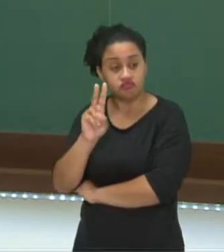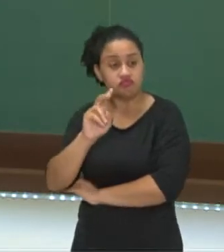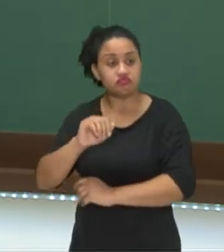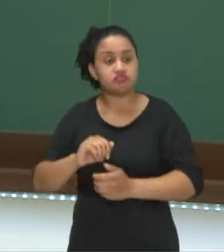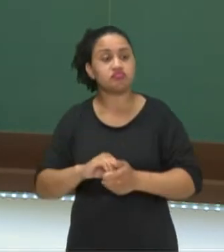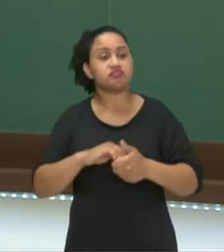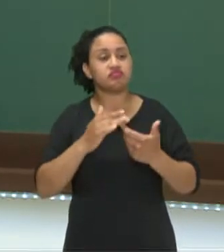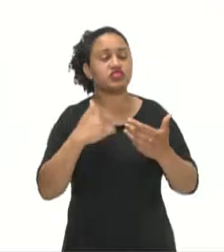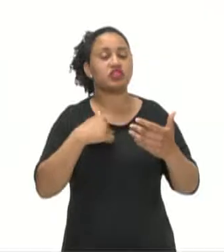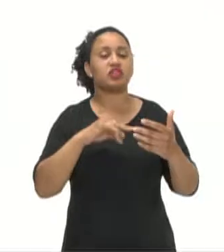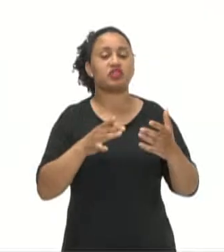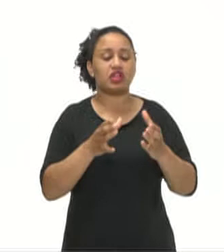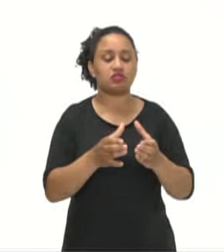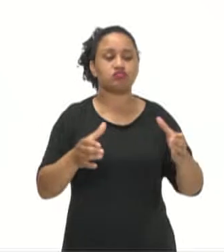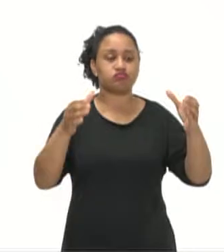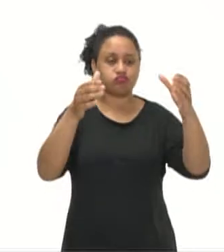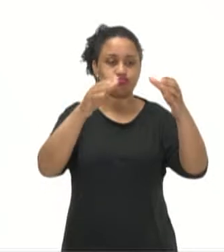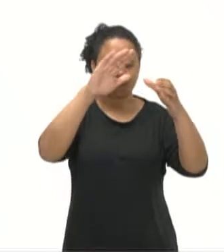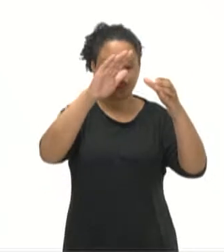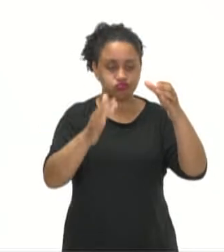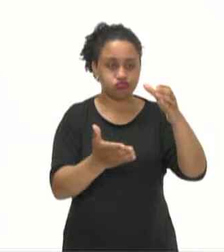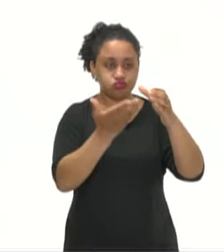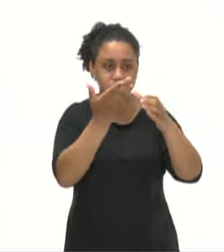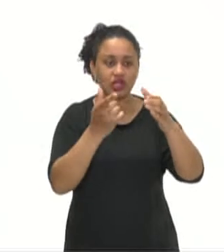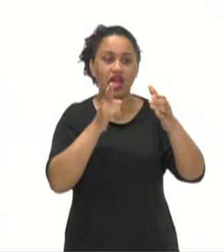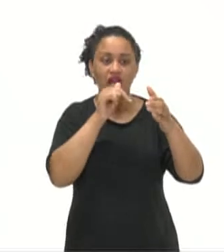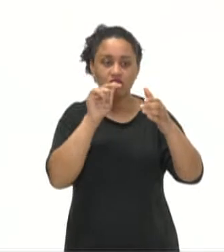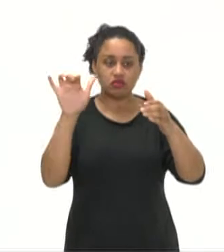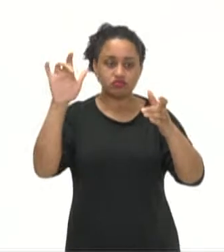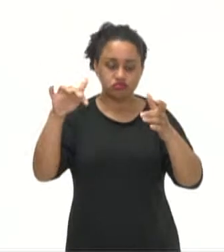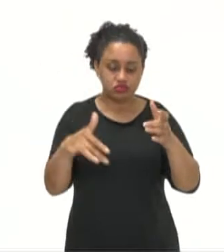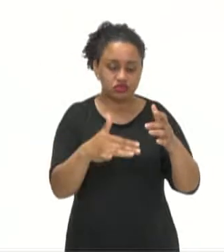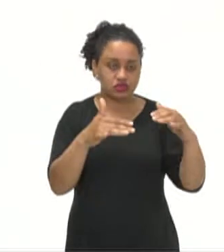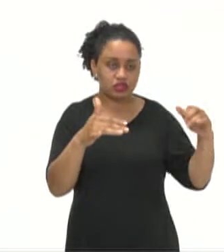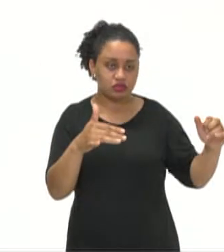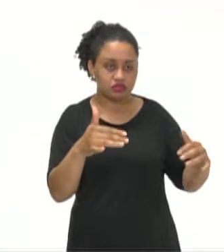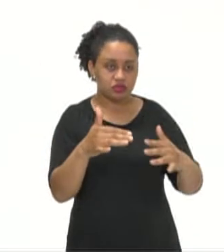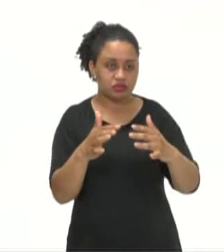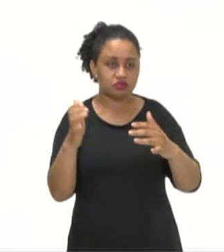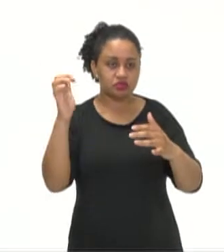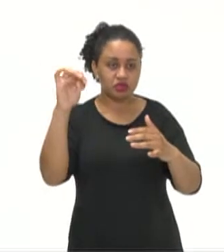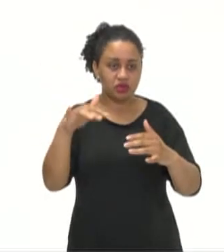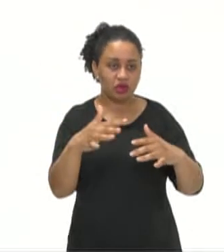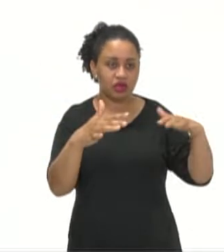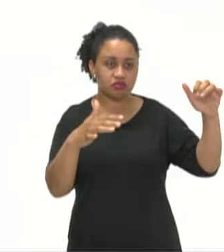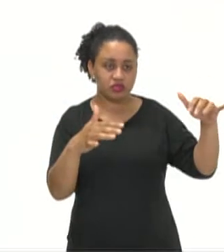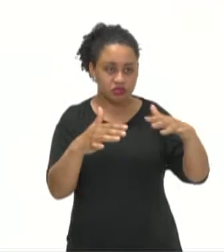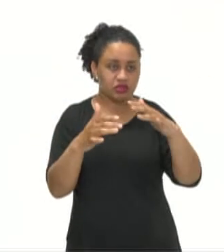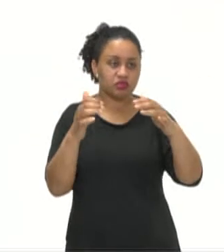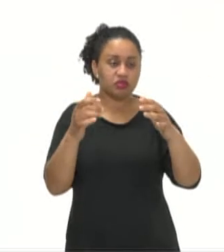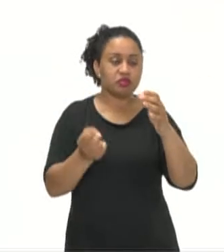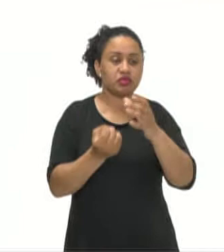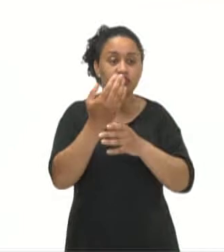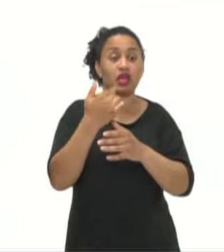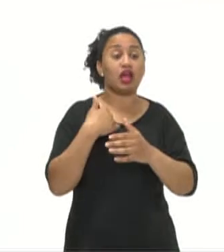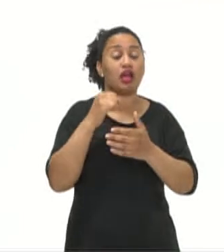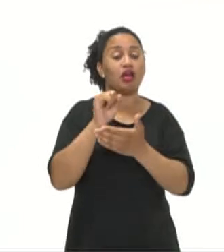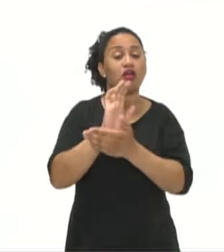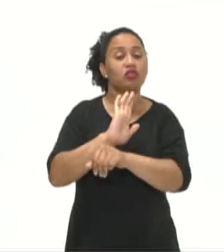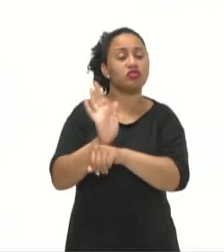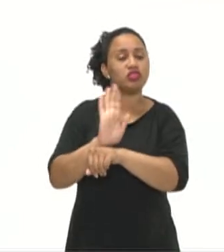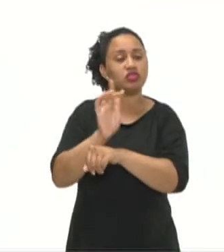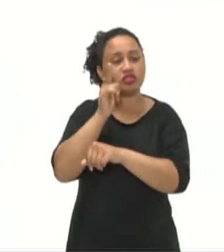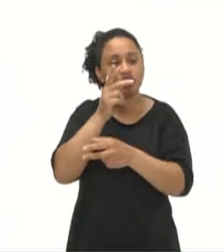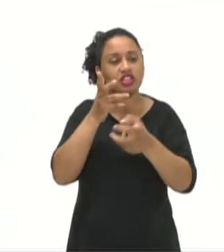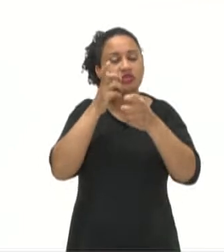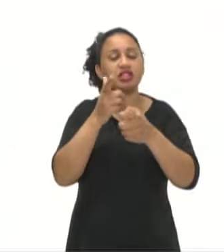ósculo. Nessa animação, vocês podem ver ali que foi injetado ali um líquido colorido e